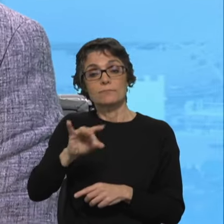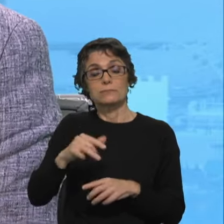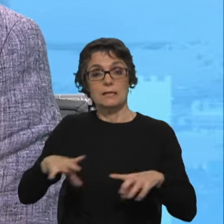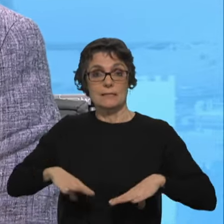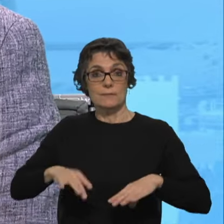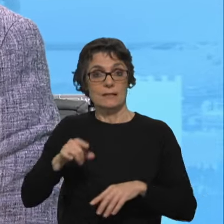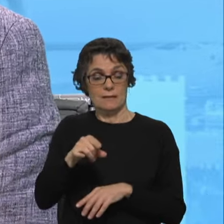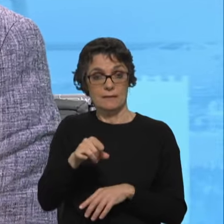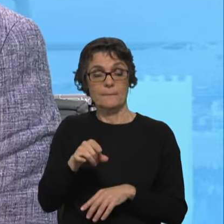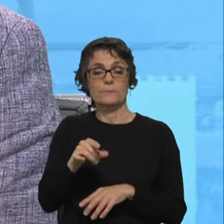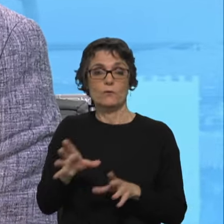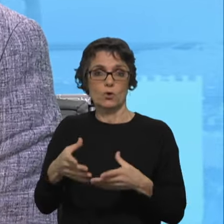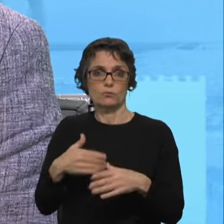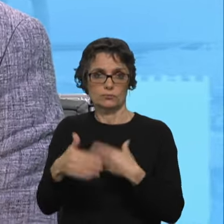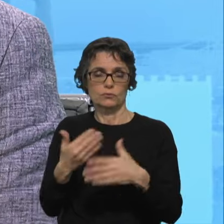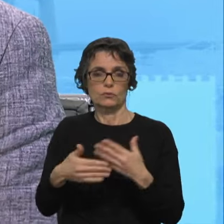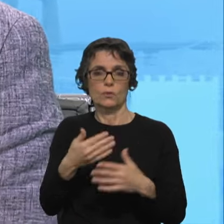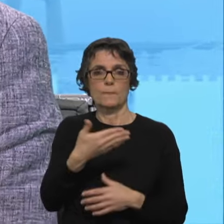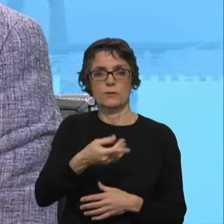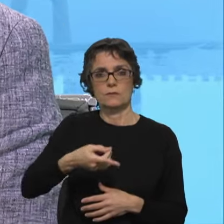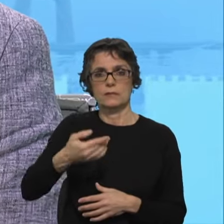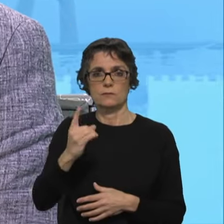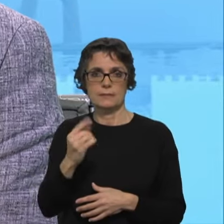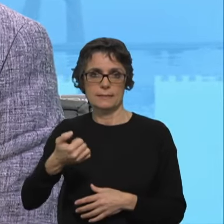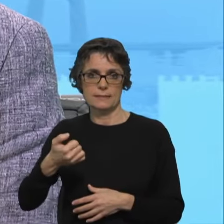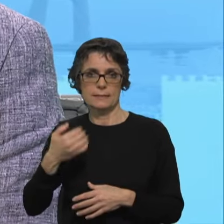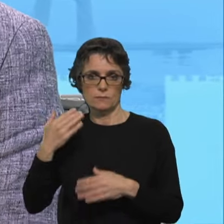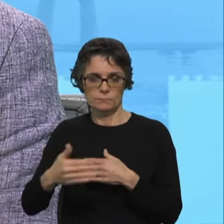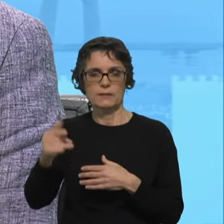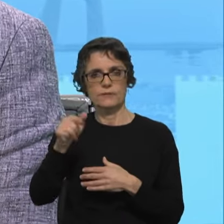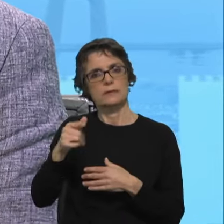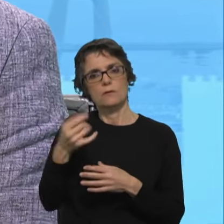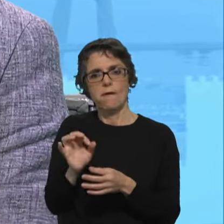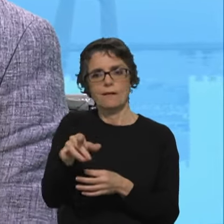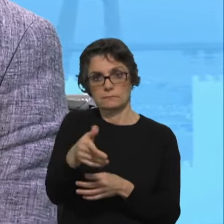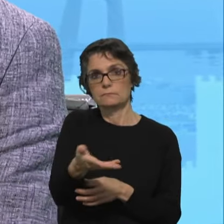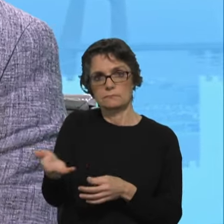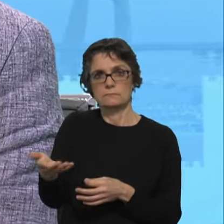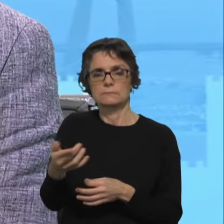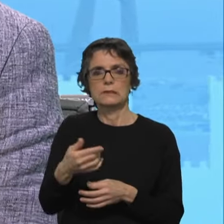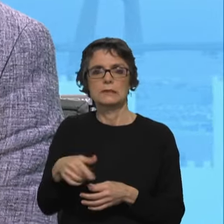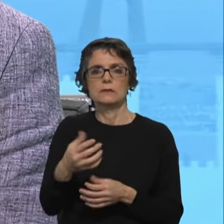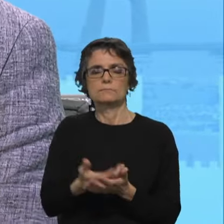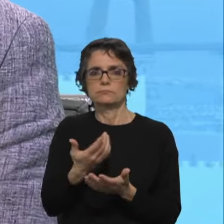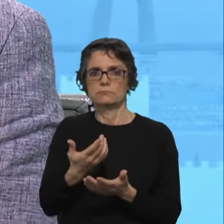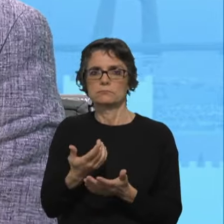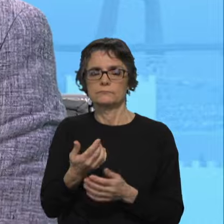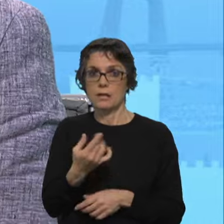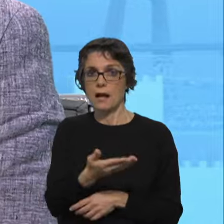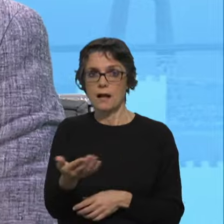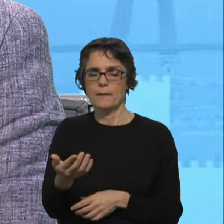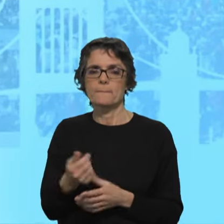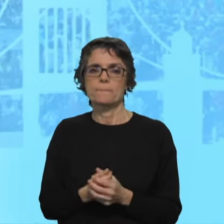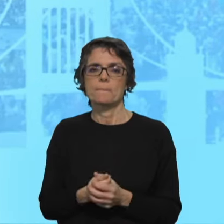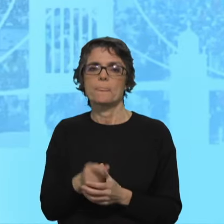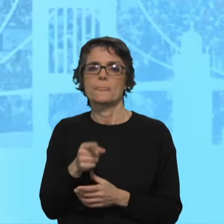onde os passionistas estão desde 1965, têm procurado dar esse contributo. Têm um cunho bastante passionista, que é, acima